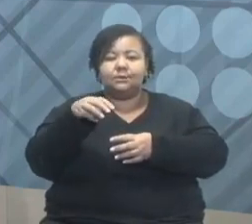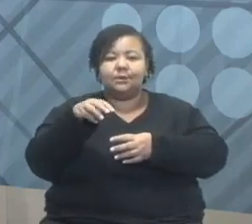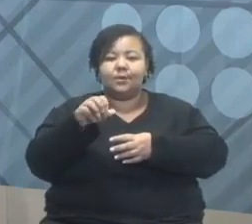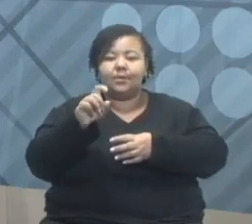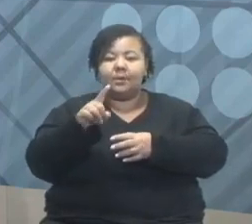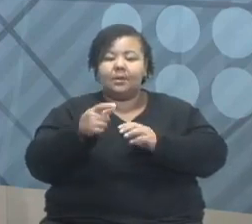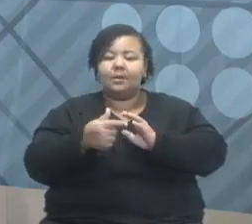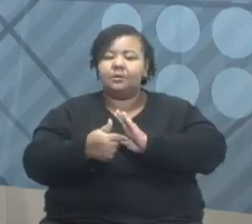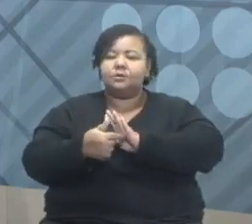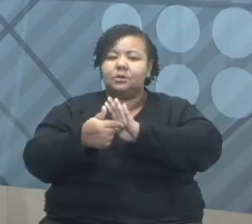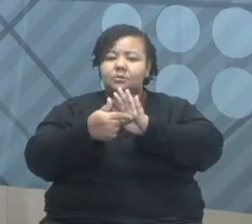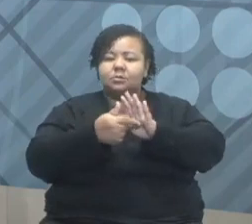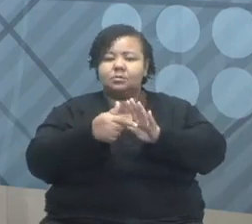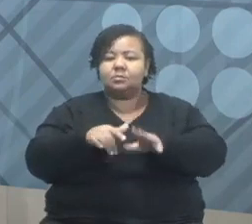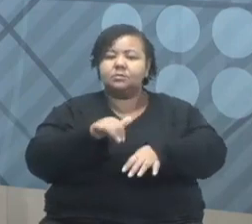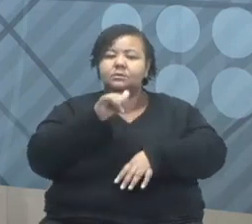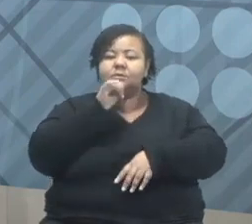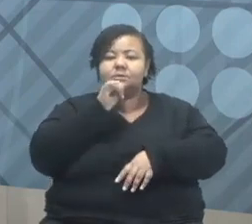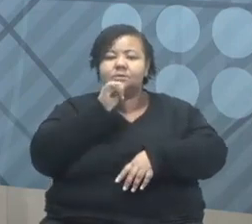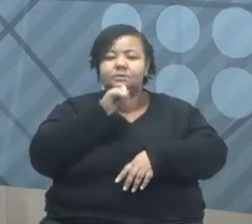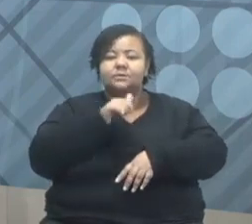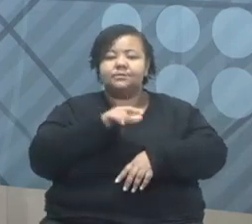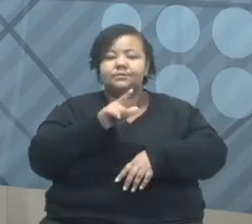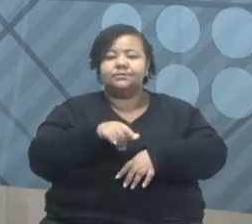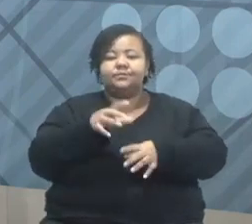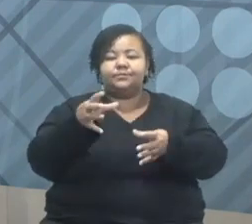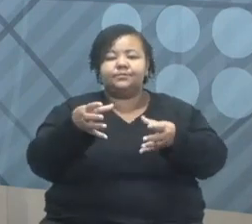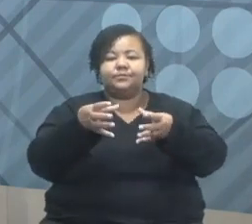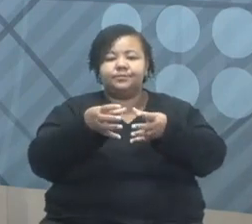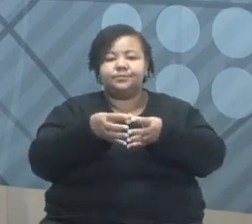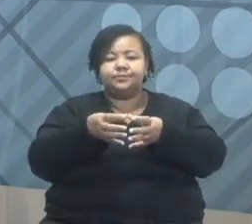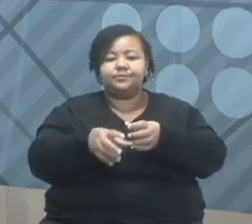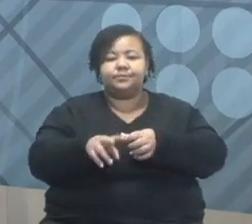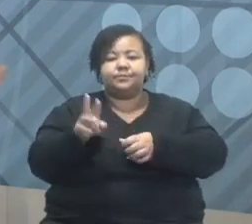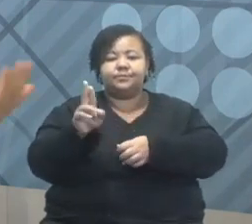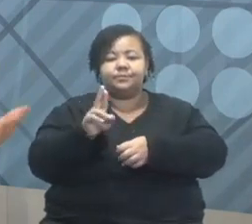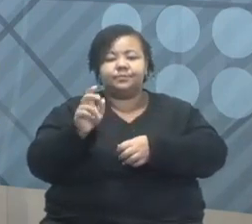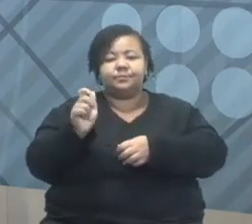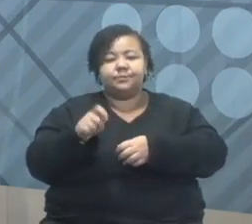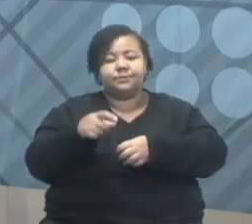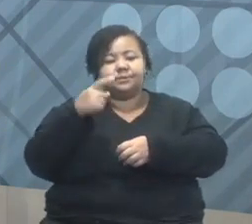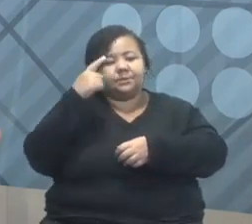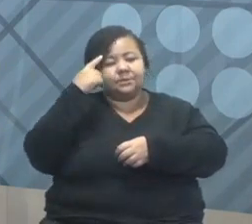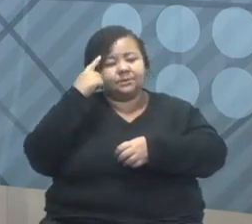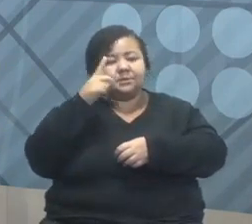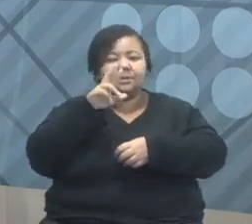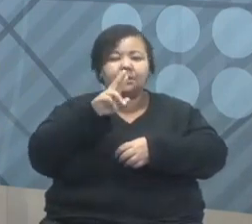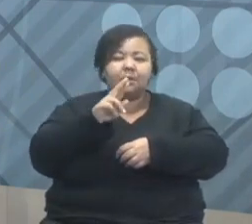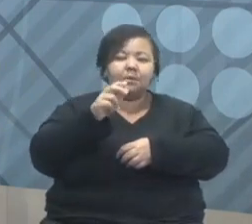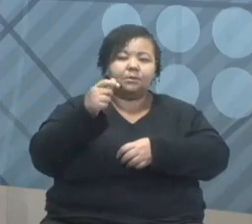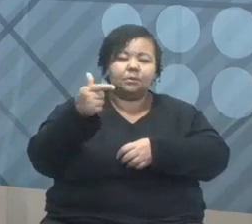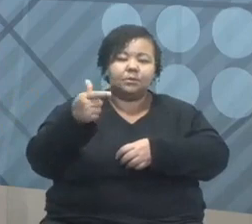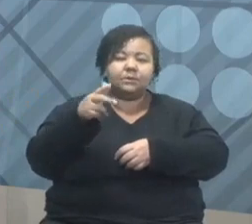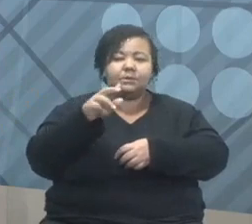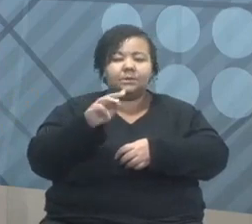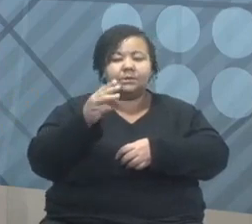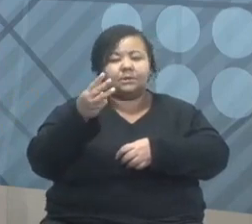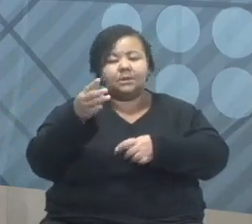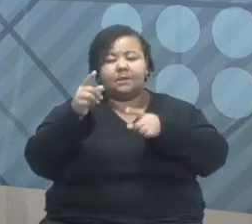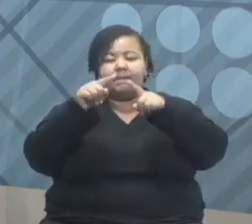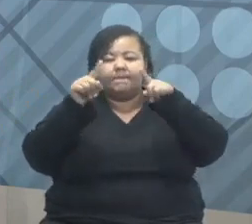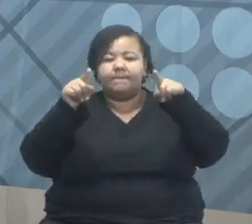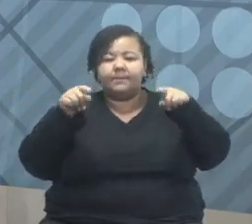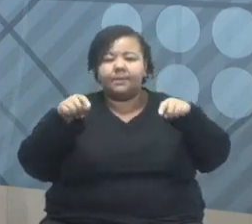você, ilustrei com o exemplo do do conjunto dos números reais, poderia ter pensado no R2, no R3, matrizes,